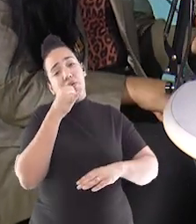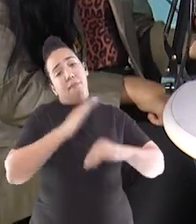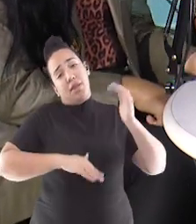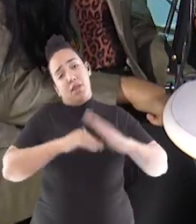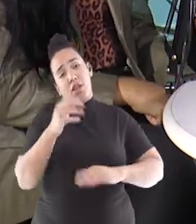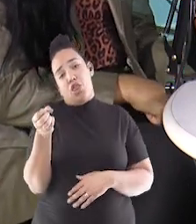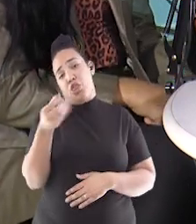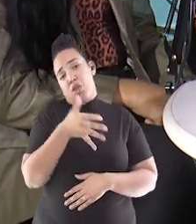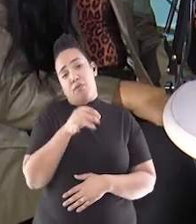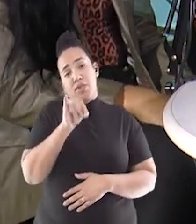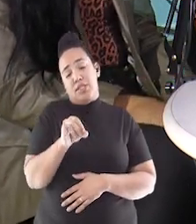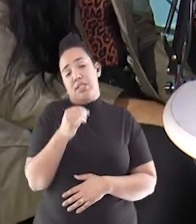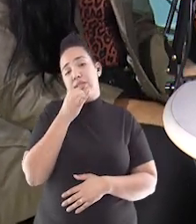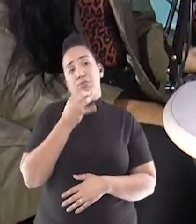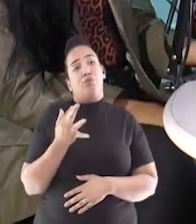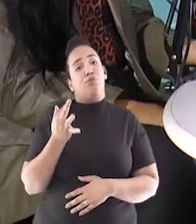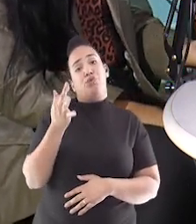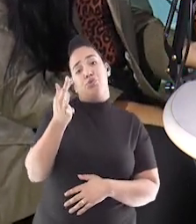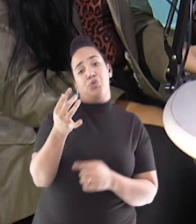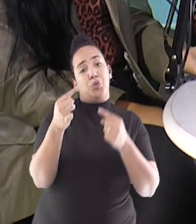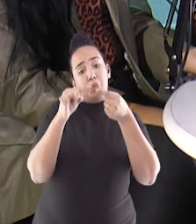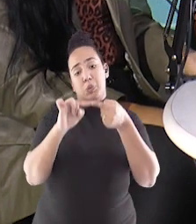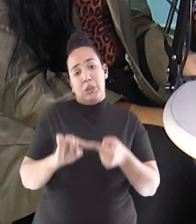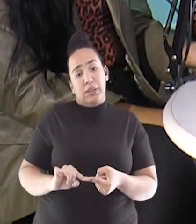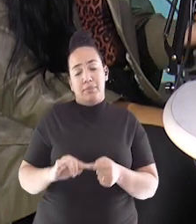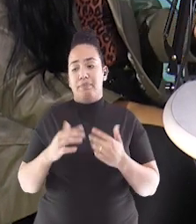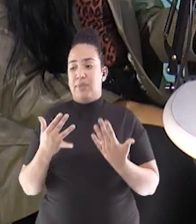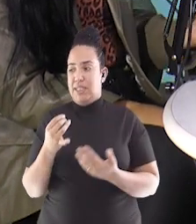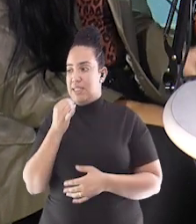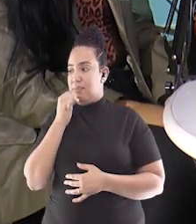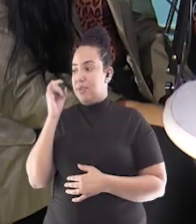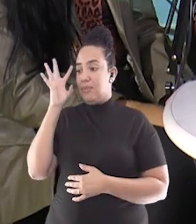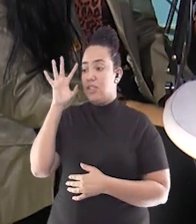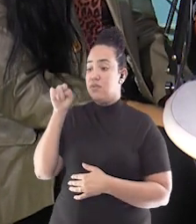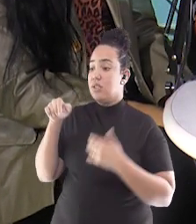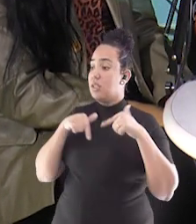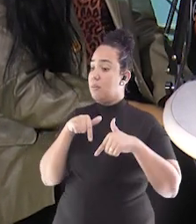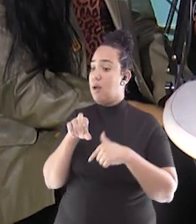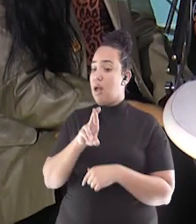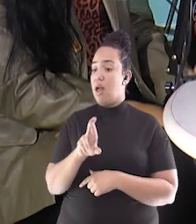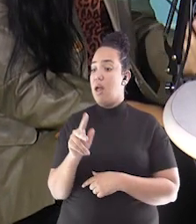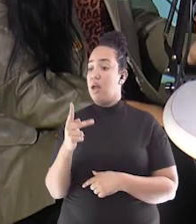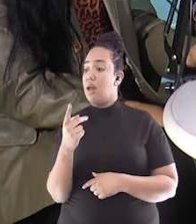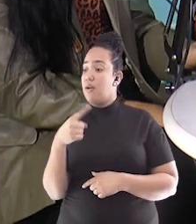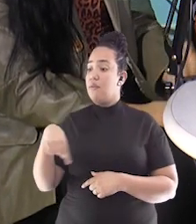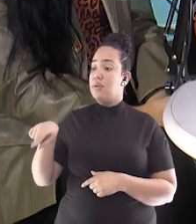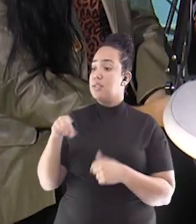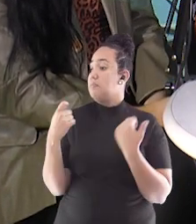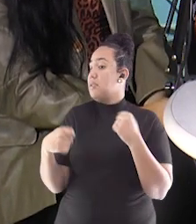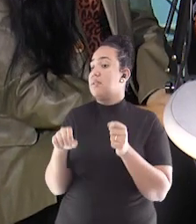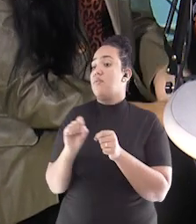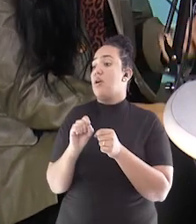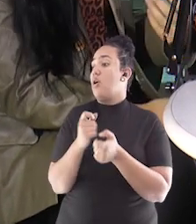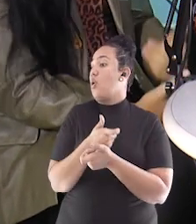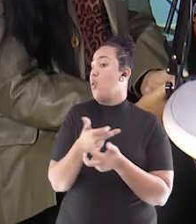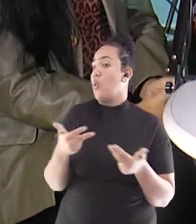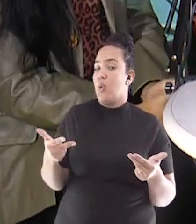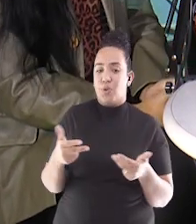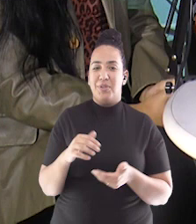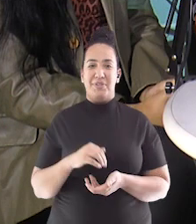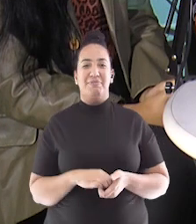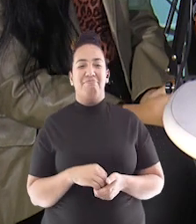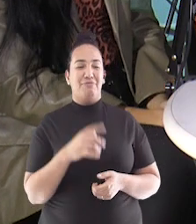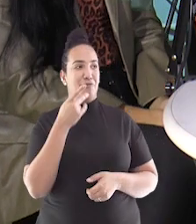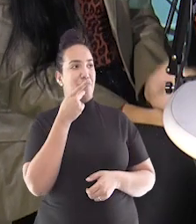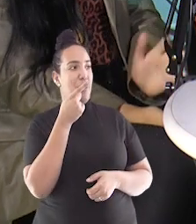nova habilidade, que vai que você Exatamente. aplica lá no futuro, Porque em alguma ela forma. falou bem assim, imagina se você trabalhasse no RH e você precisasse Ó. de alguma coisa. Eu falei assim,